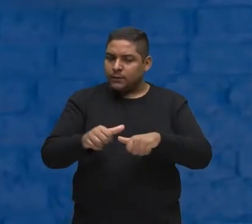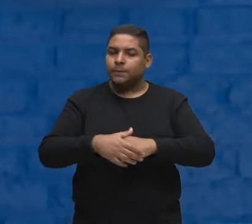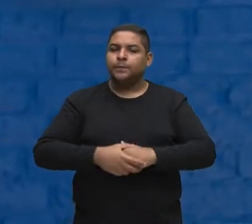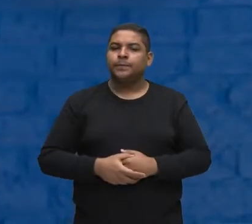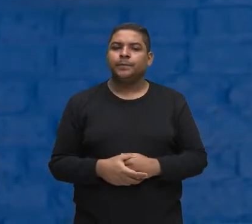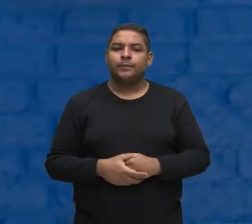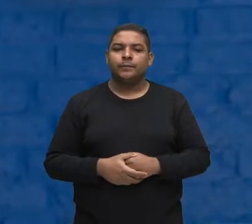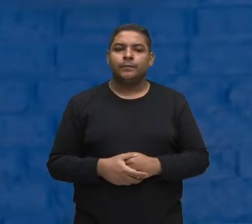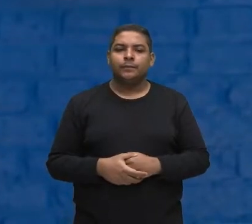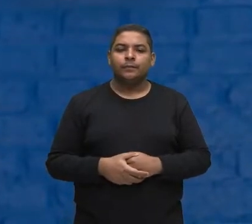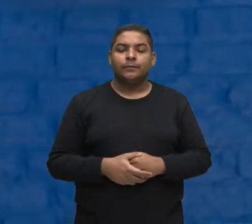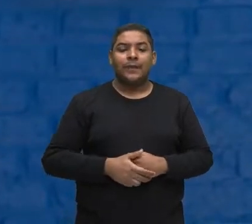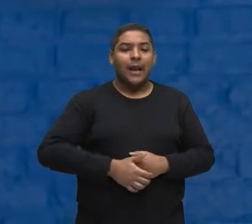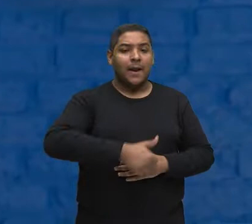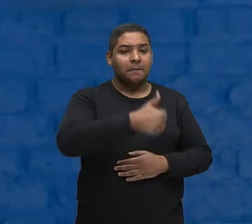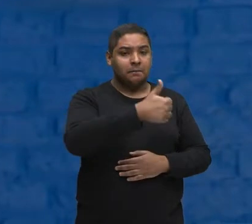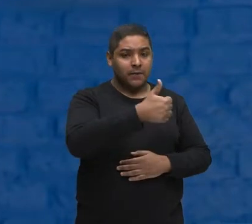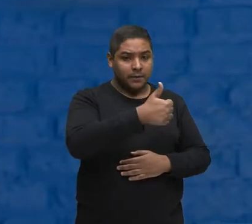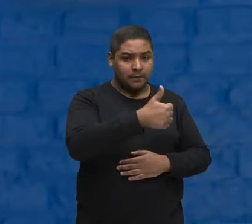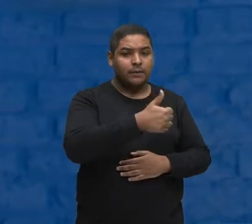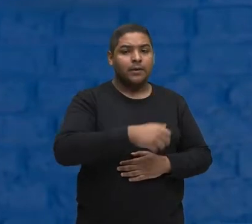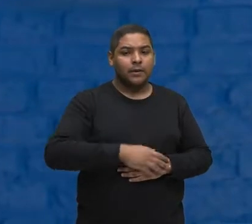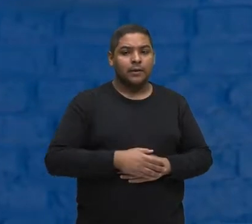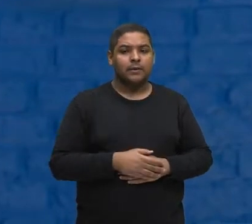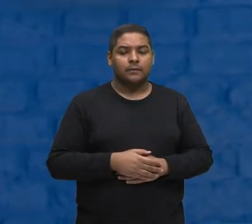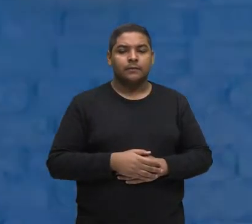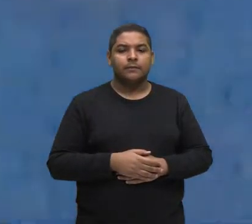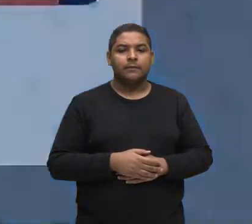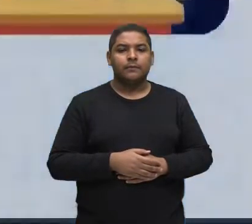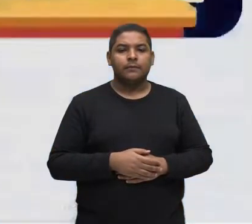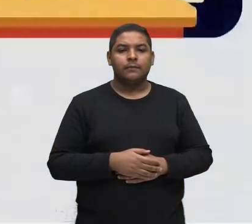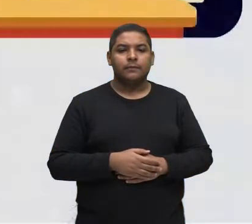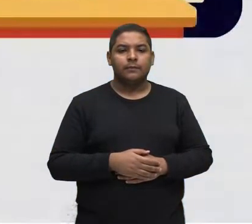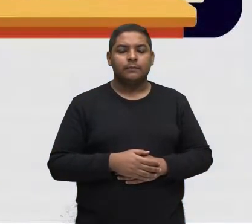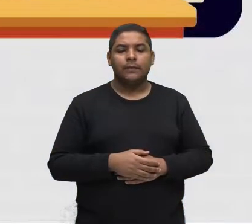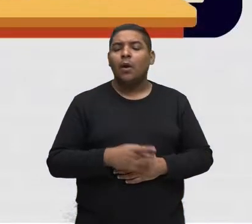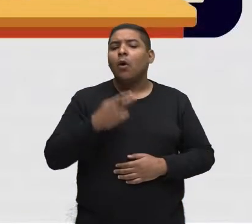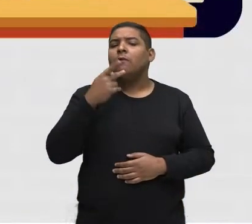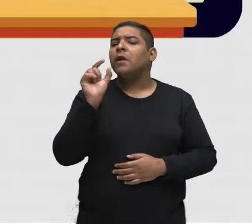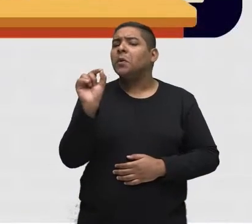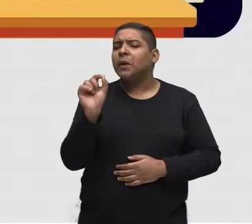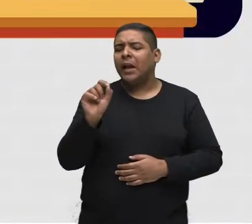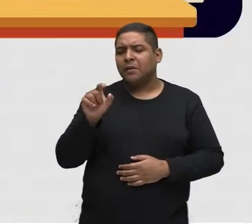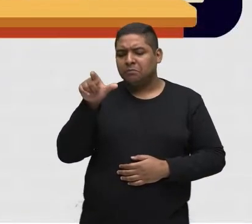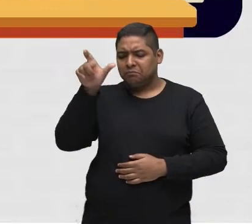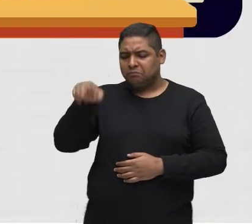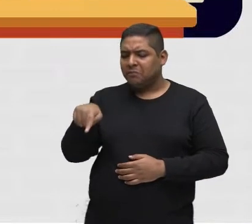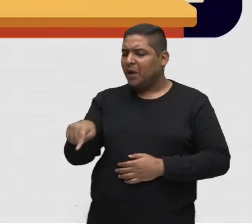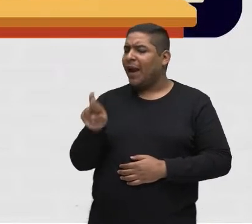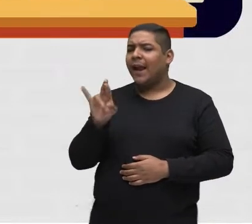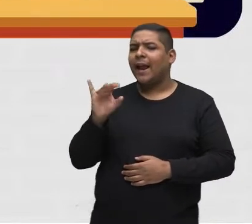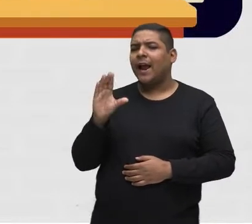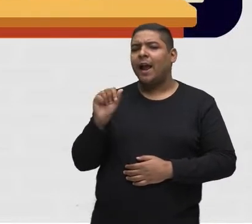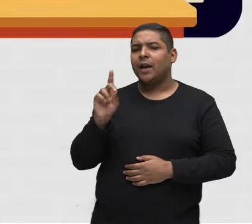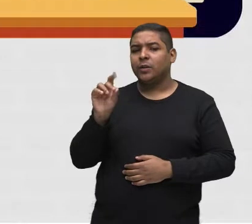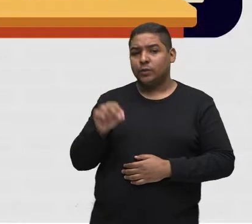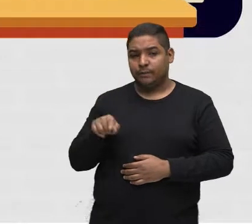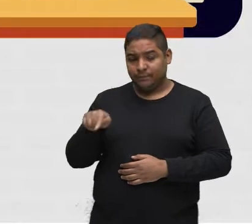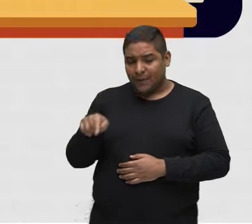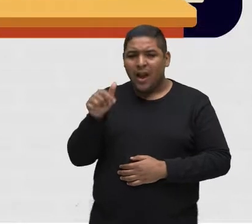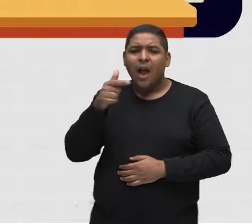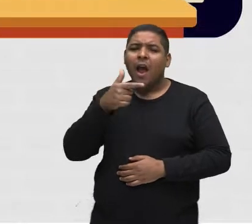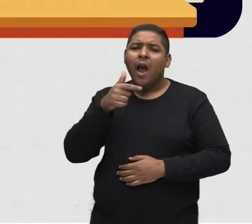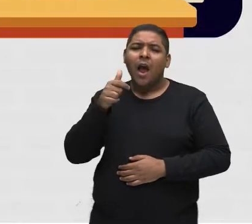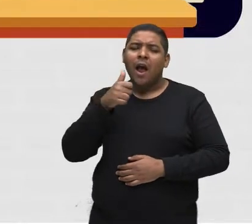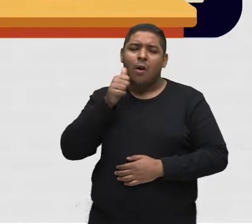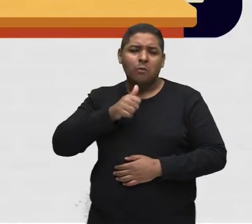vamos lá. A primeira ficha é do 1º ano. Olha o que diz a ficha do Ricardo. Ricardo é um